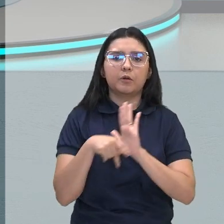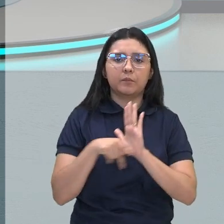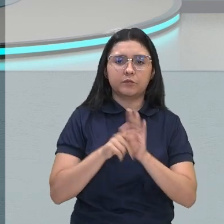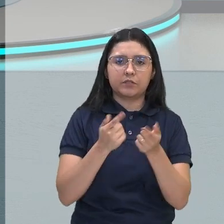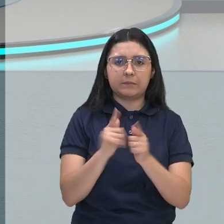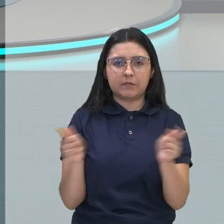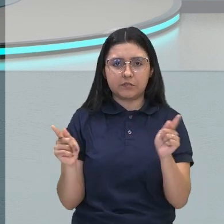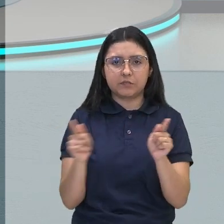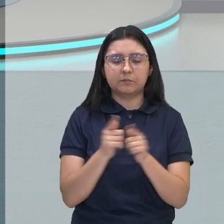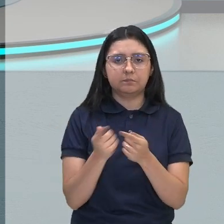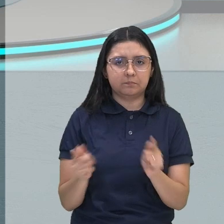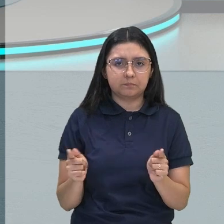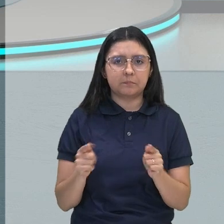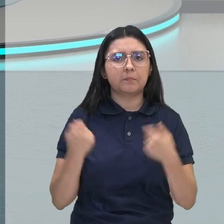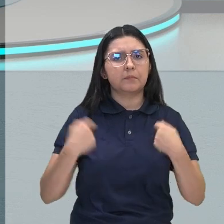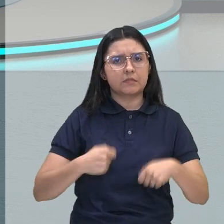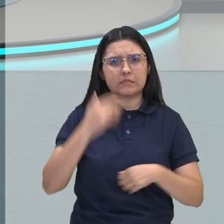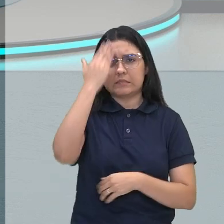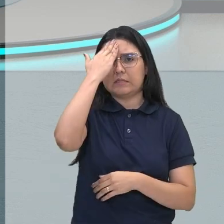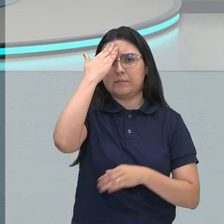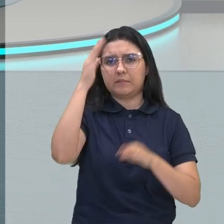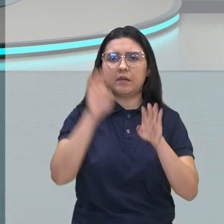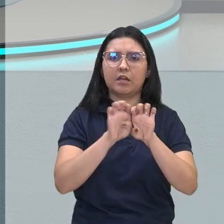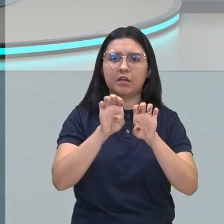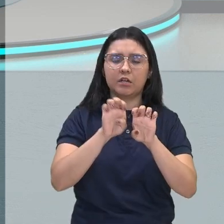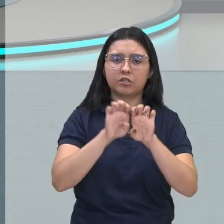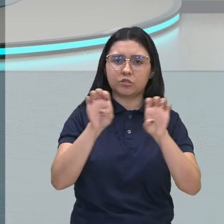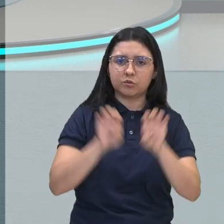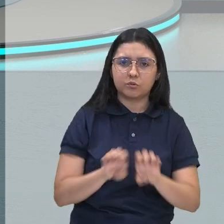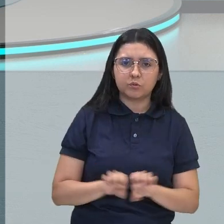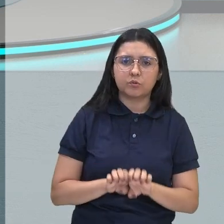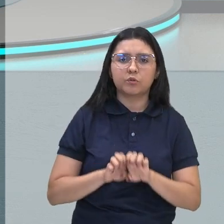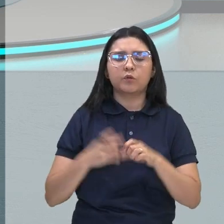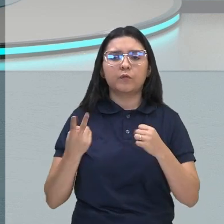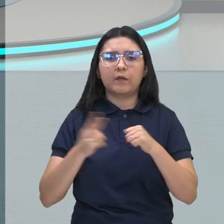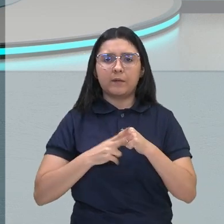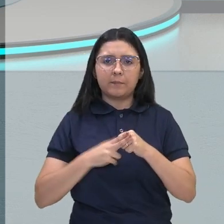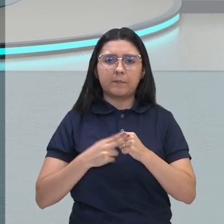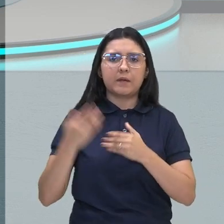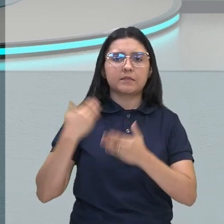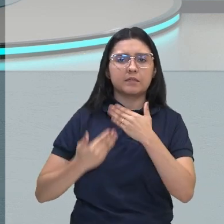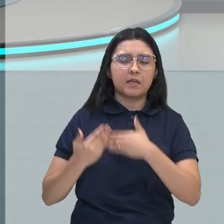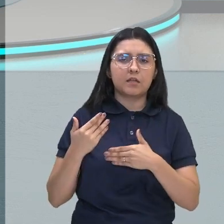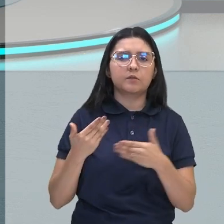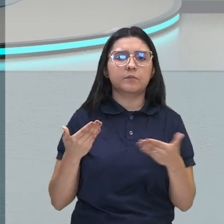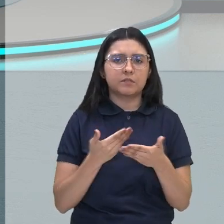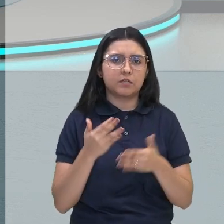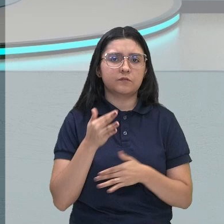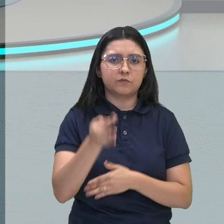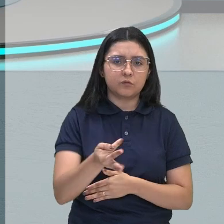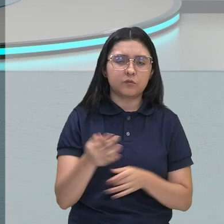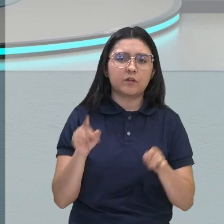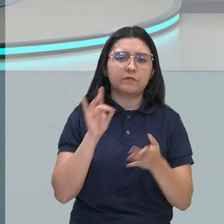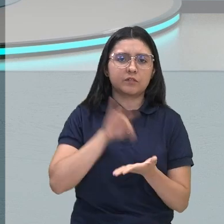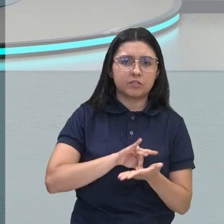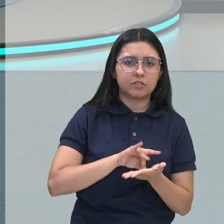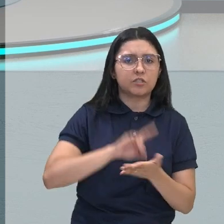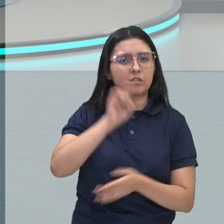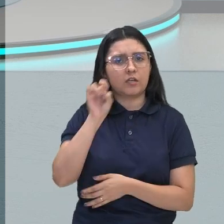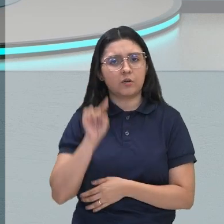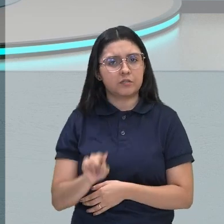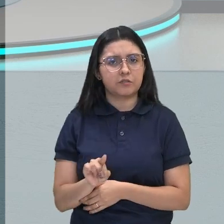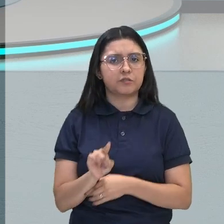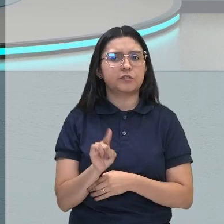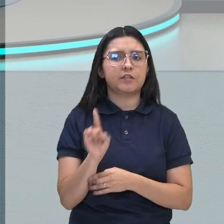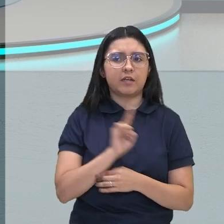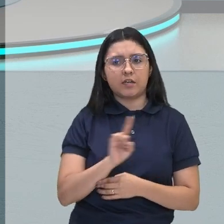gramática. Tem que saber a estrutura de um tempo verbal no presente, no passado, no futuro, na afirmativa, na interrogativa,